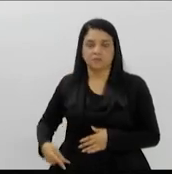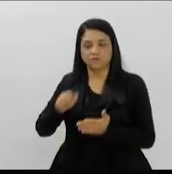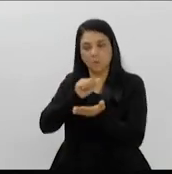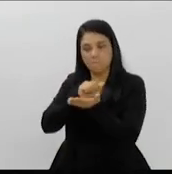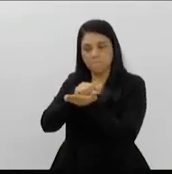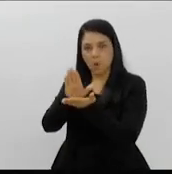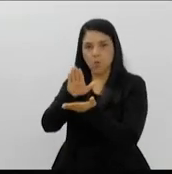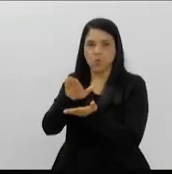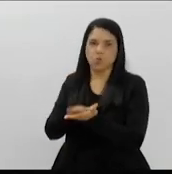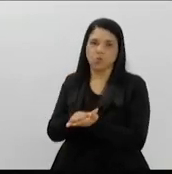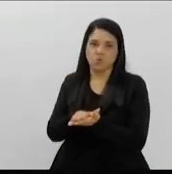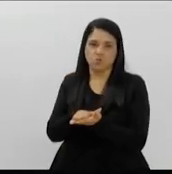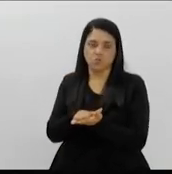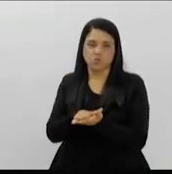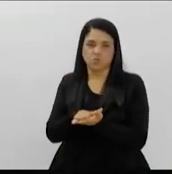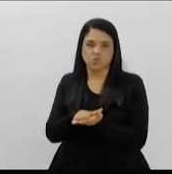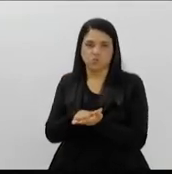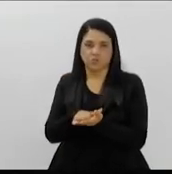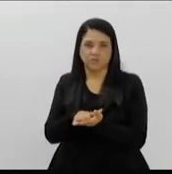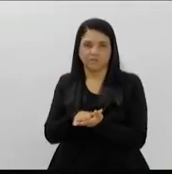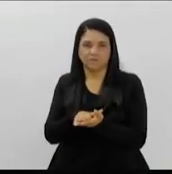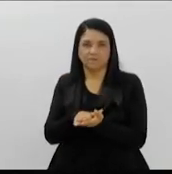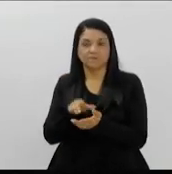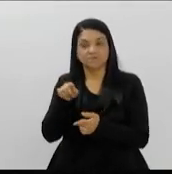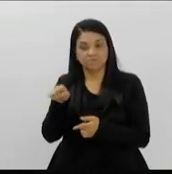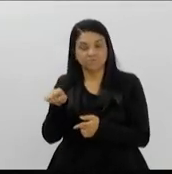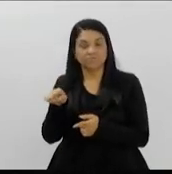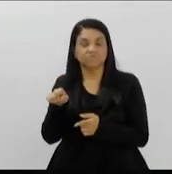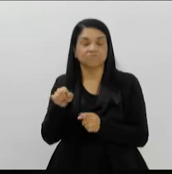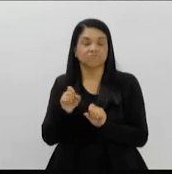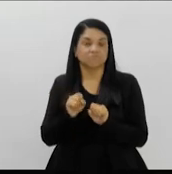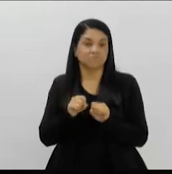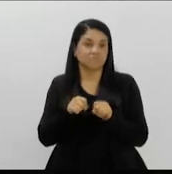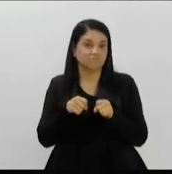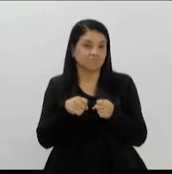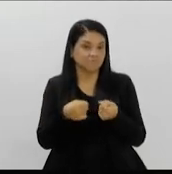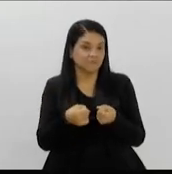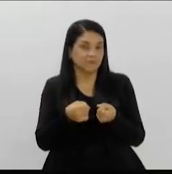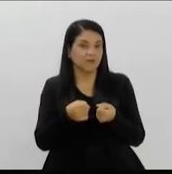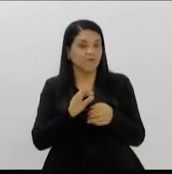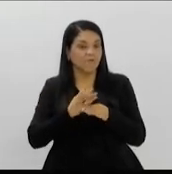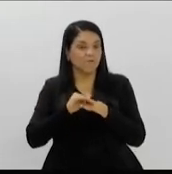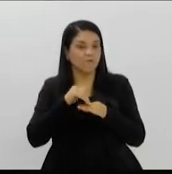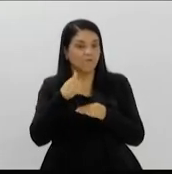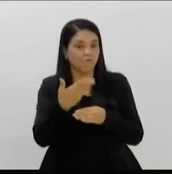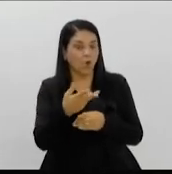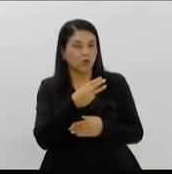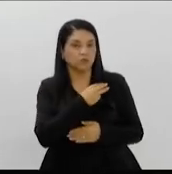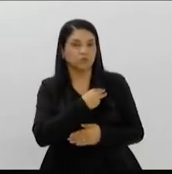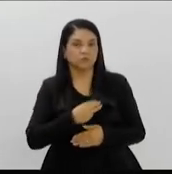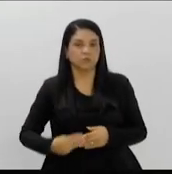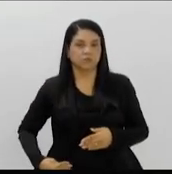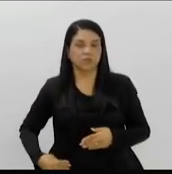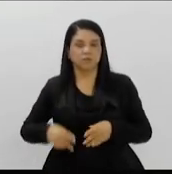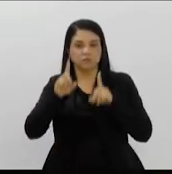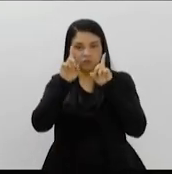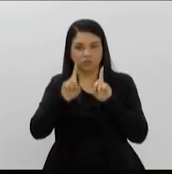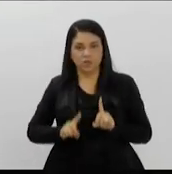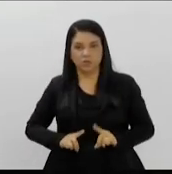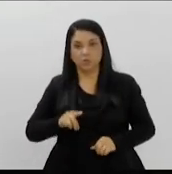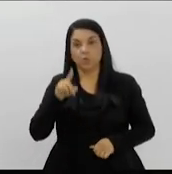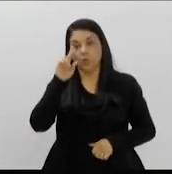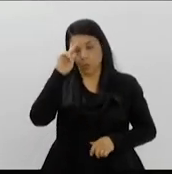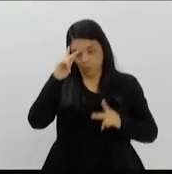demitido. Ou seja, ele vai ter que produzir a sua defesa fora do Ministério dos Direitos Humanos.